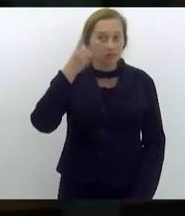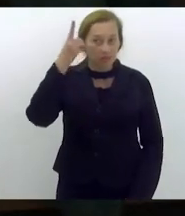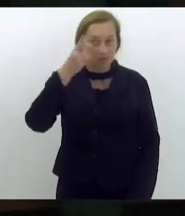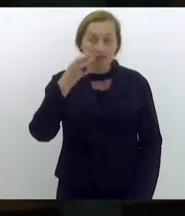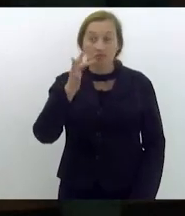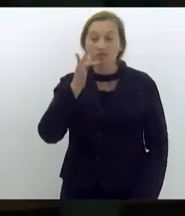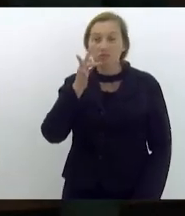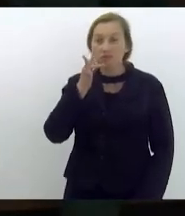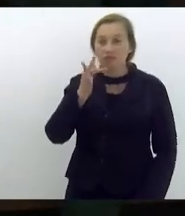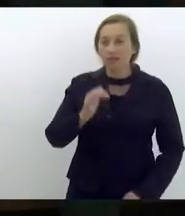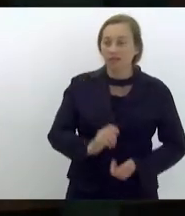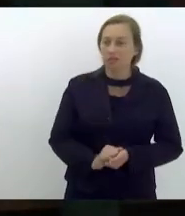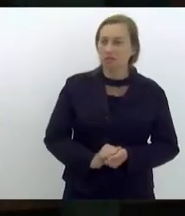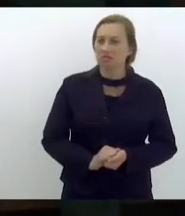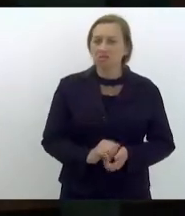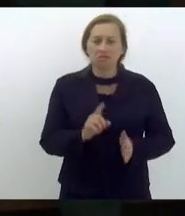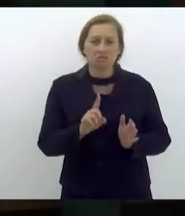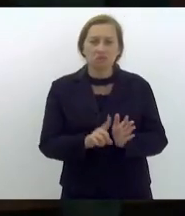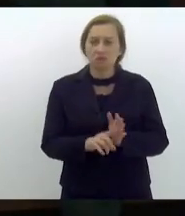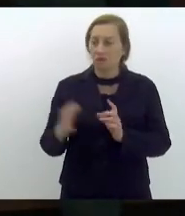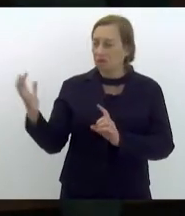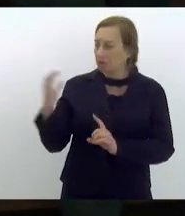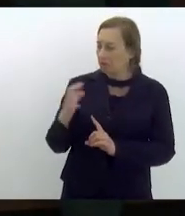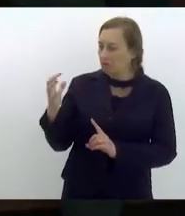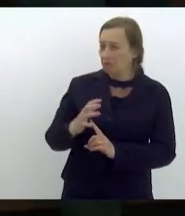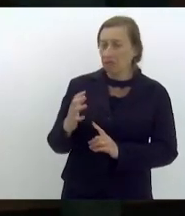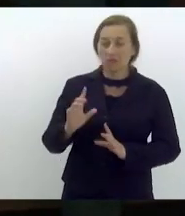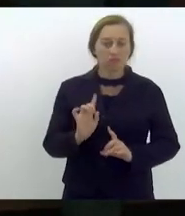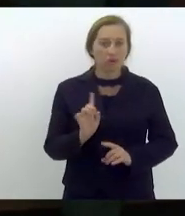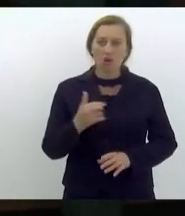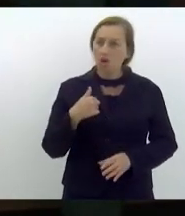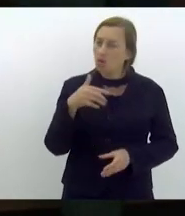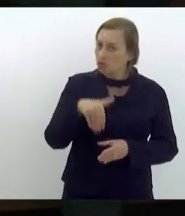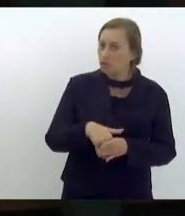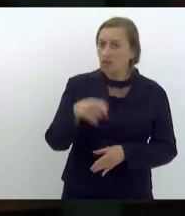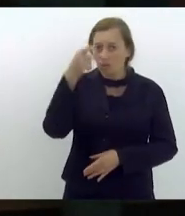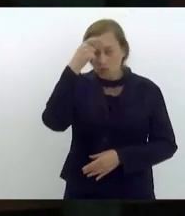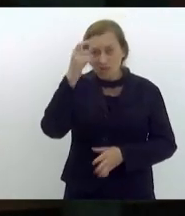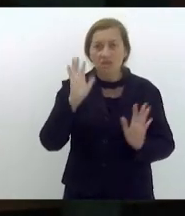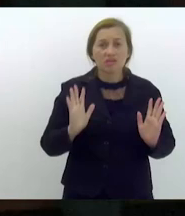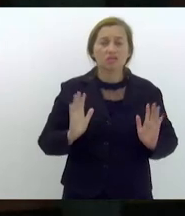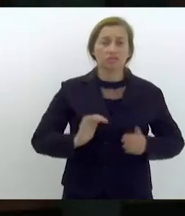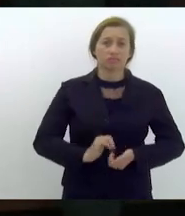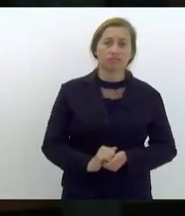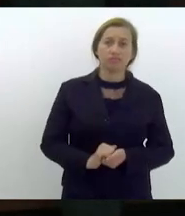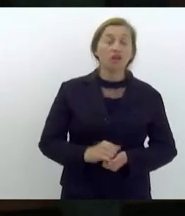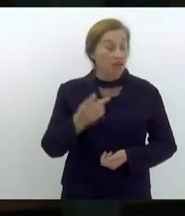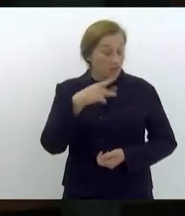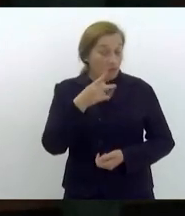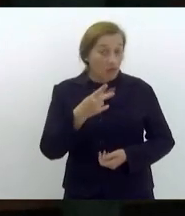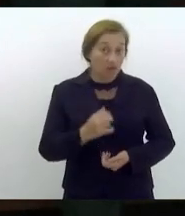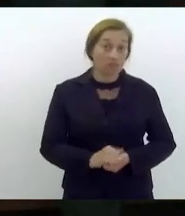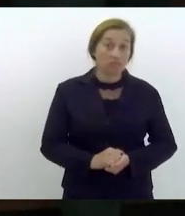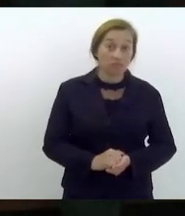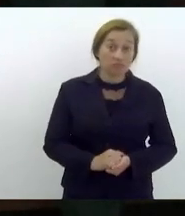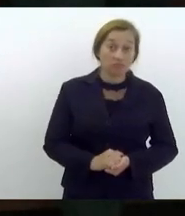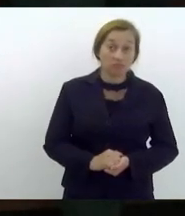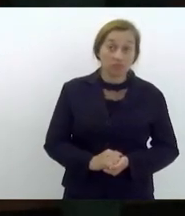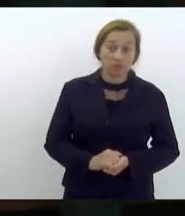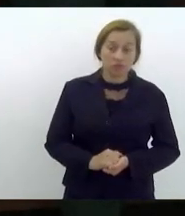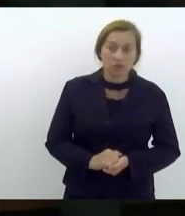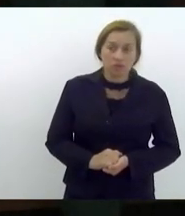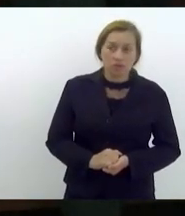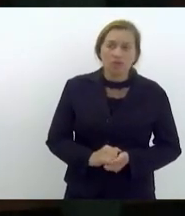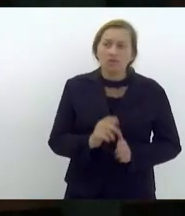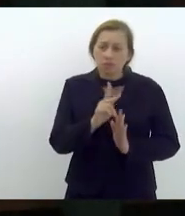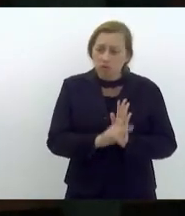menos fui induzido pelo deputado Jorge Felipe Neto eu voltei por intuição e digo isso falando de